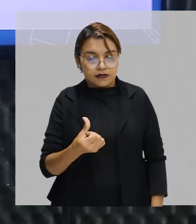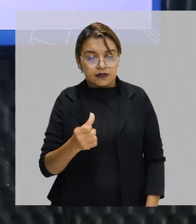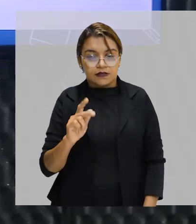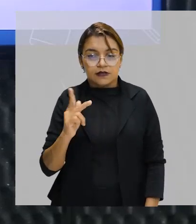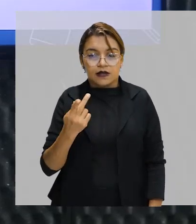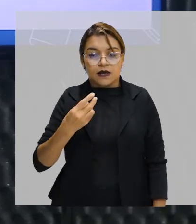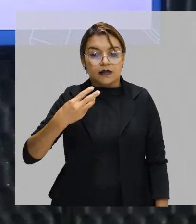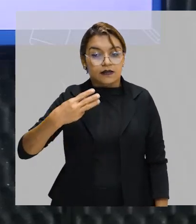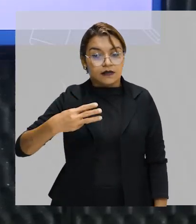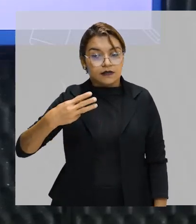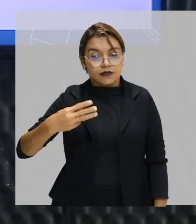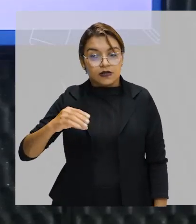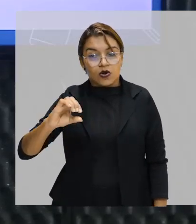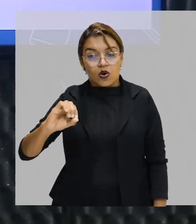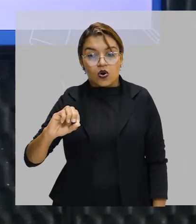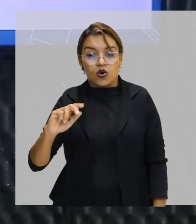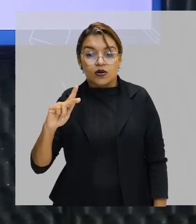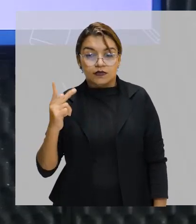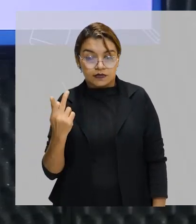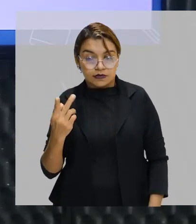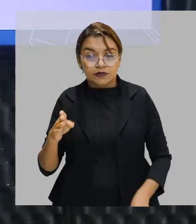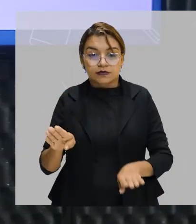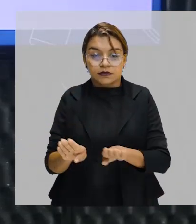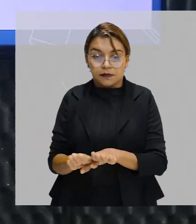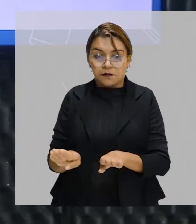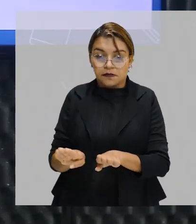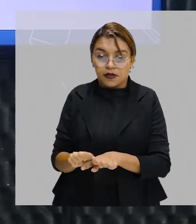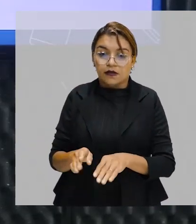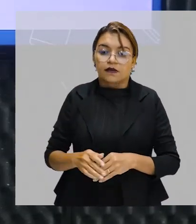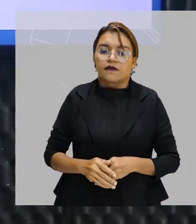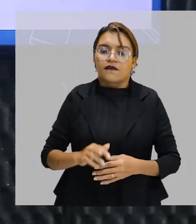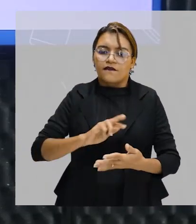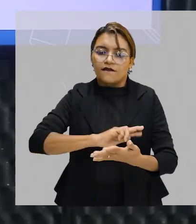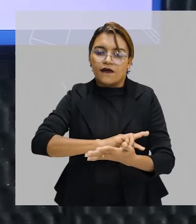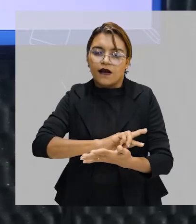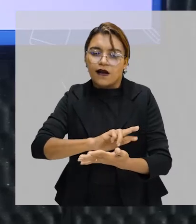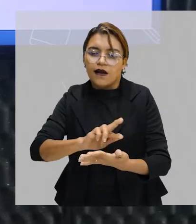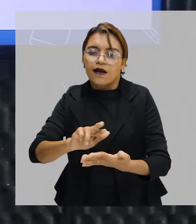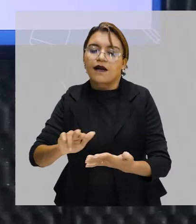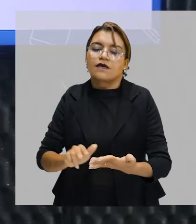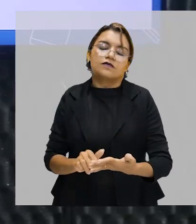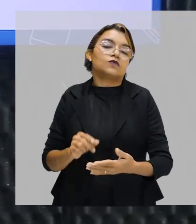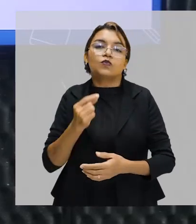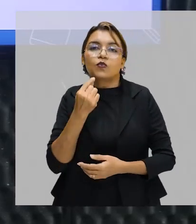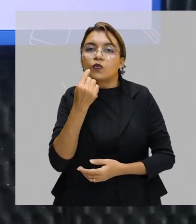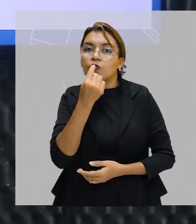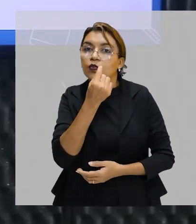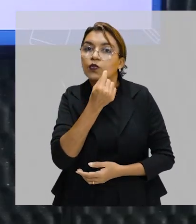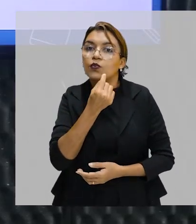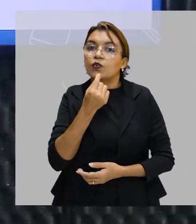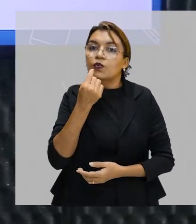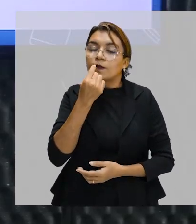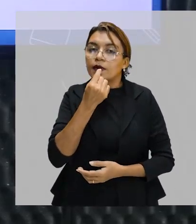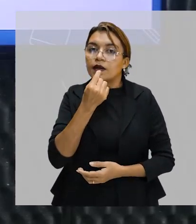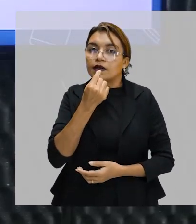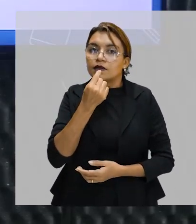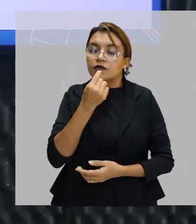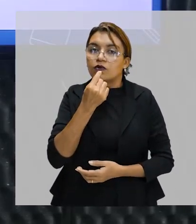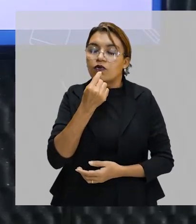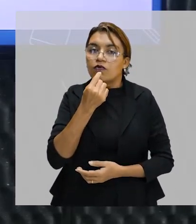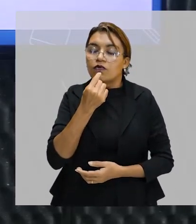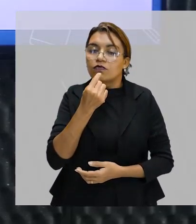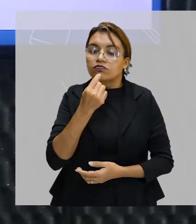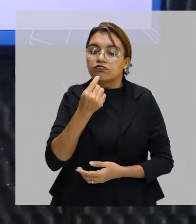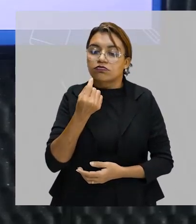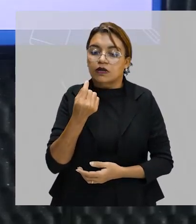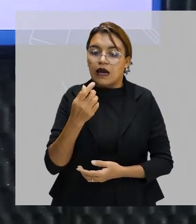fórmula molecular, o óleo de gergelim, cera de abelha. O batom ultrafixante é composto